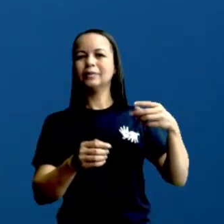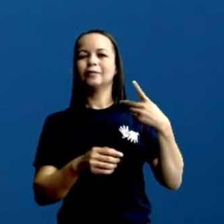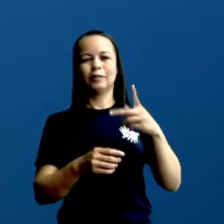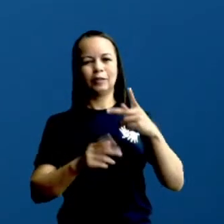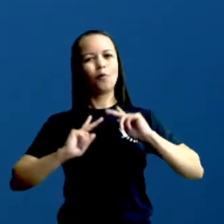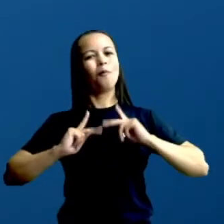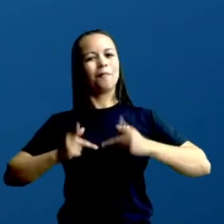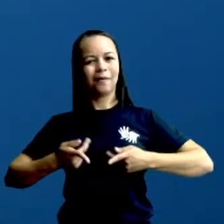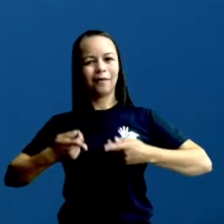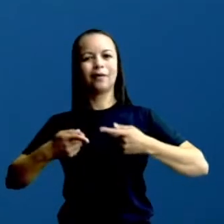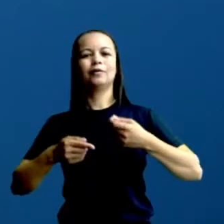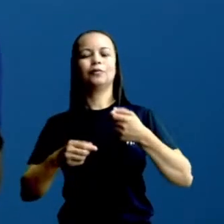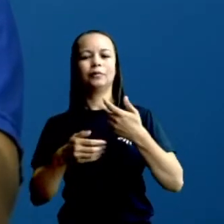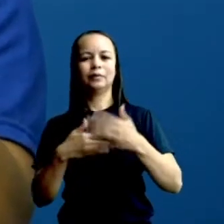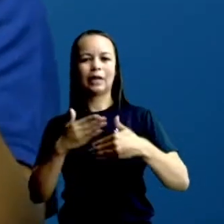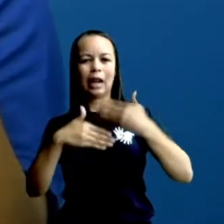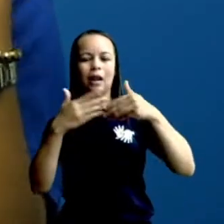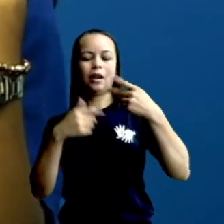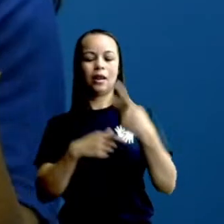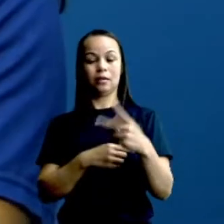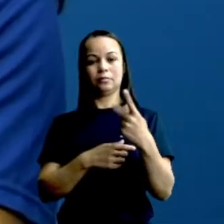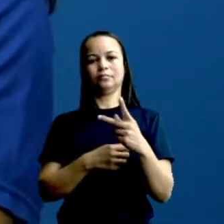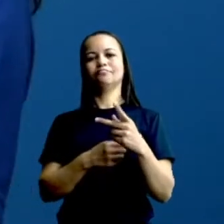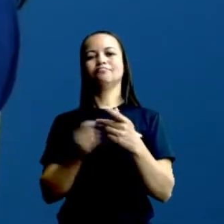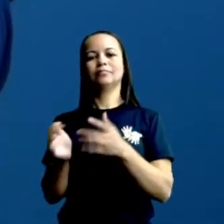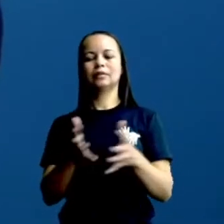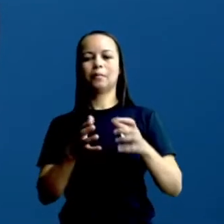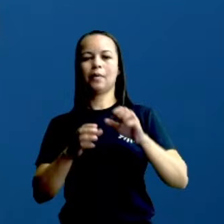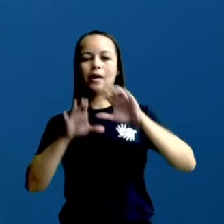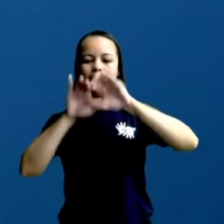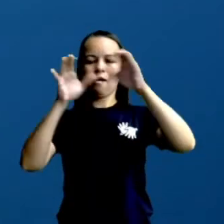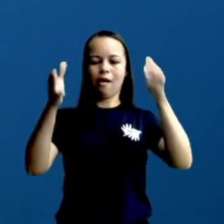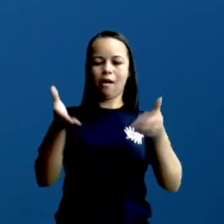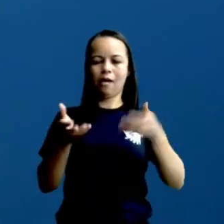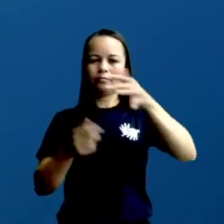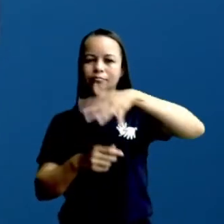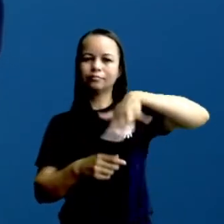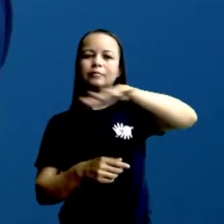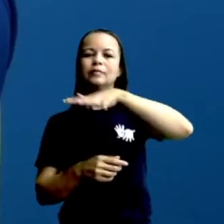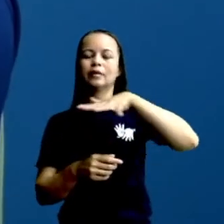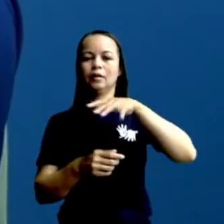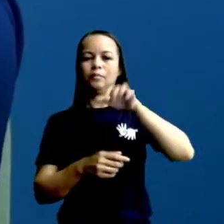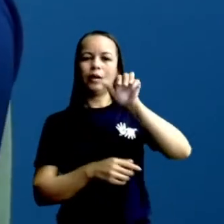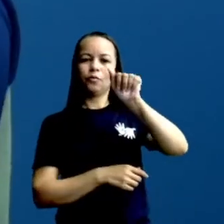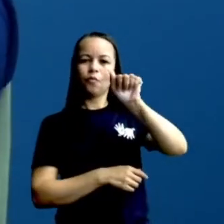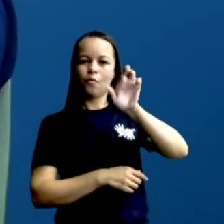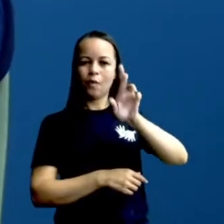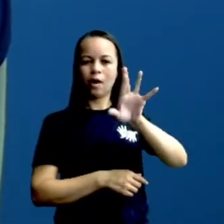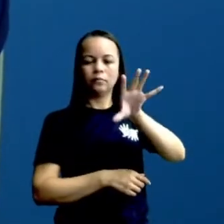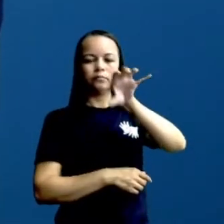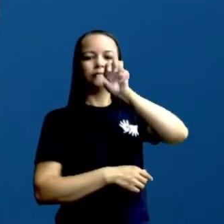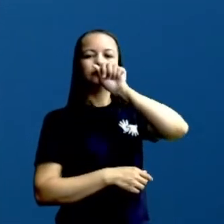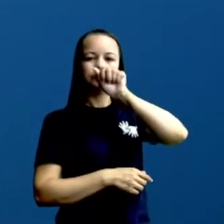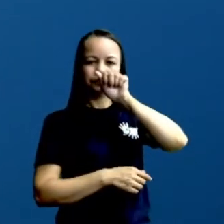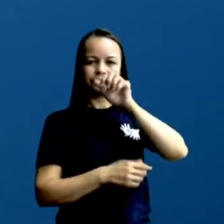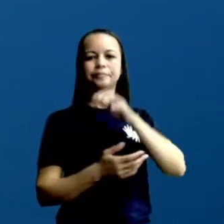ó, lança, né, para a atmosfera, lança para o ar que nós